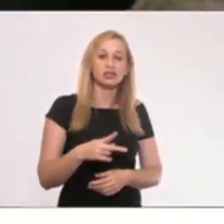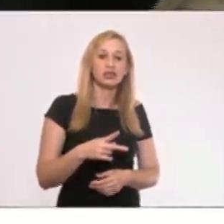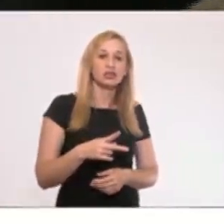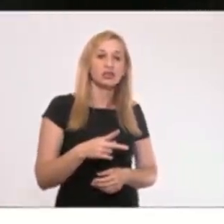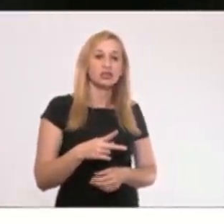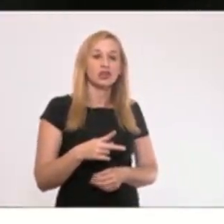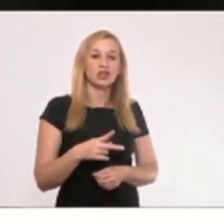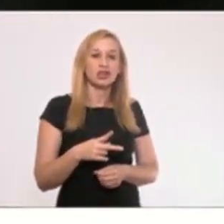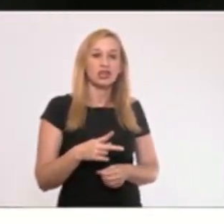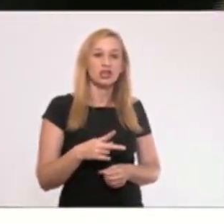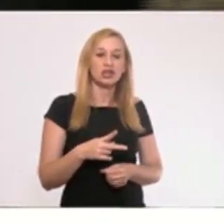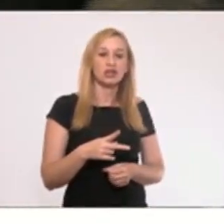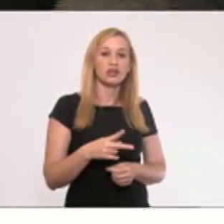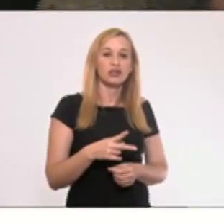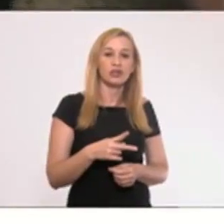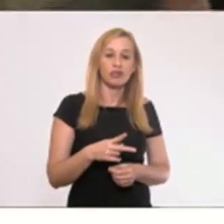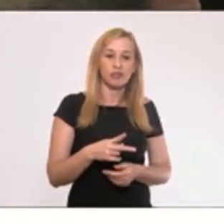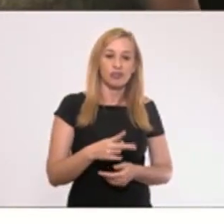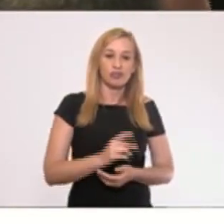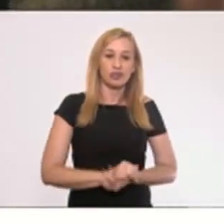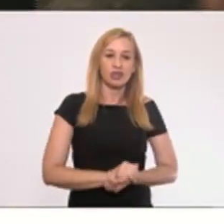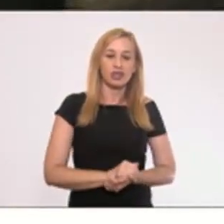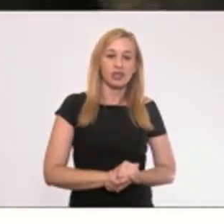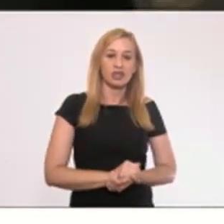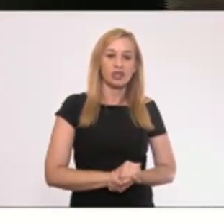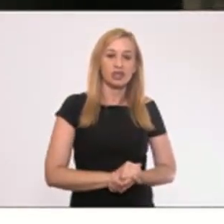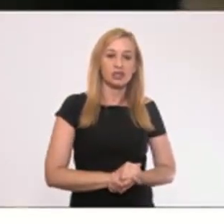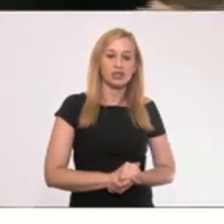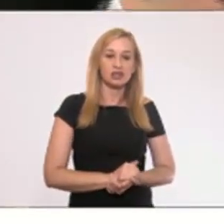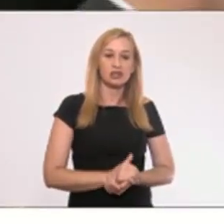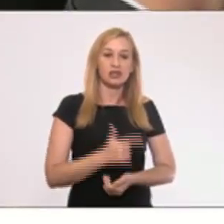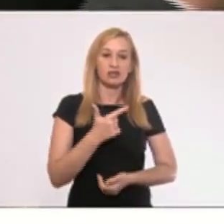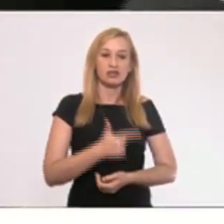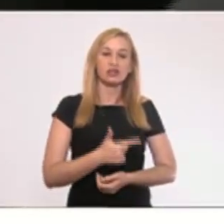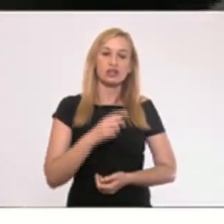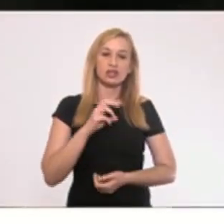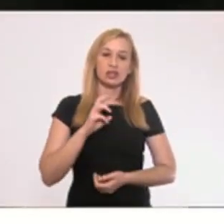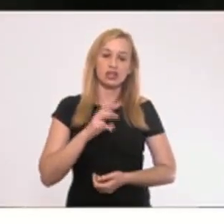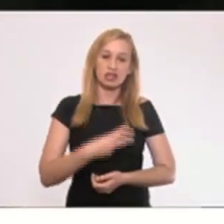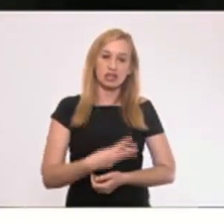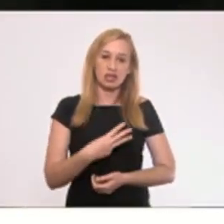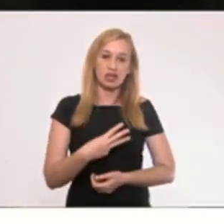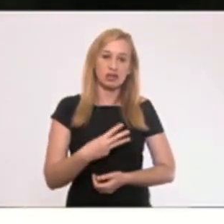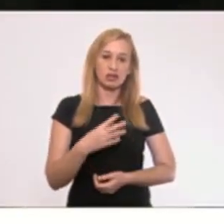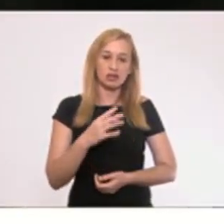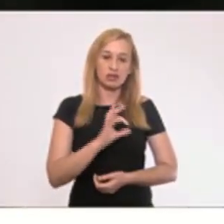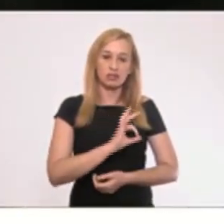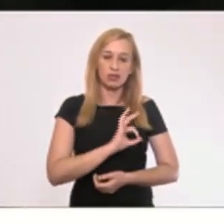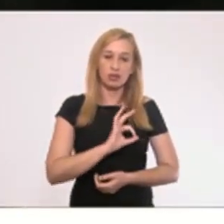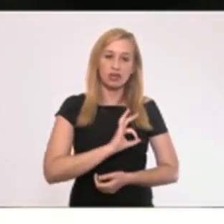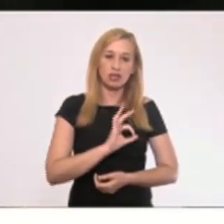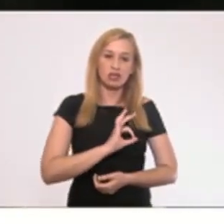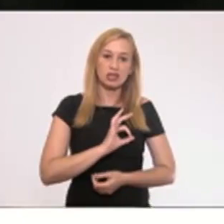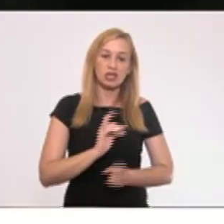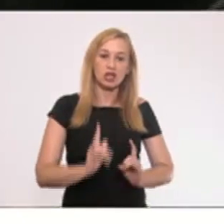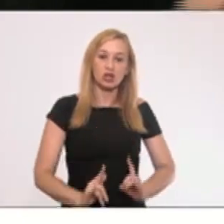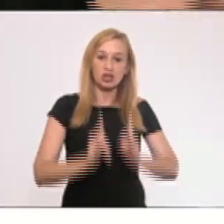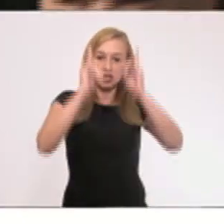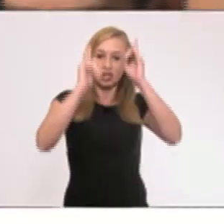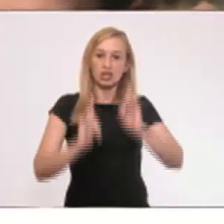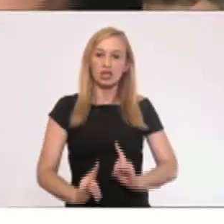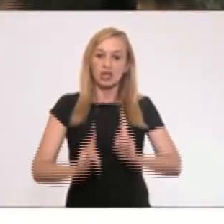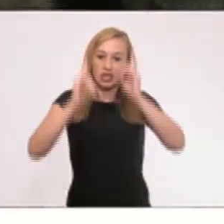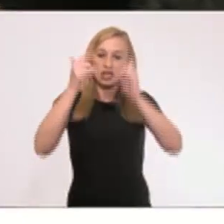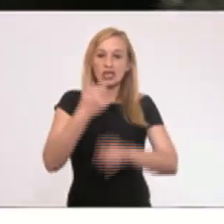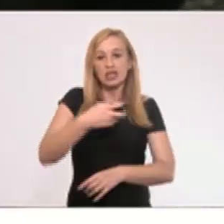de Janeiro, que é a área do 23º Batalhão, colocando 15 prédios de 8